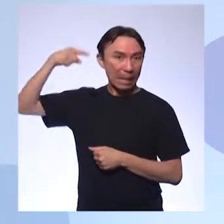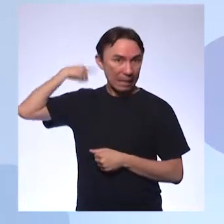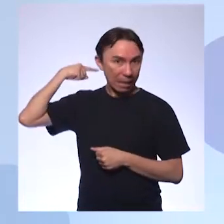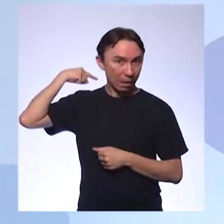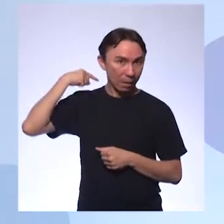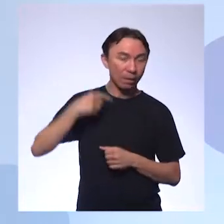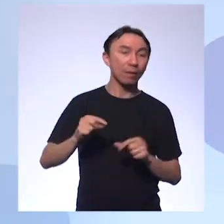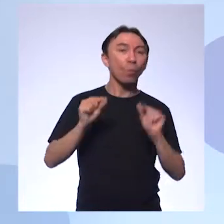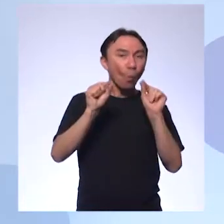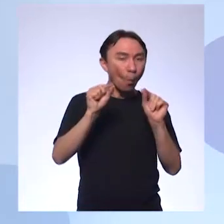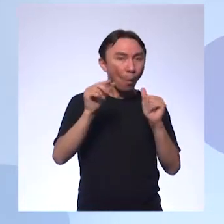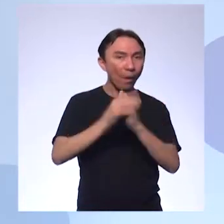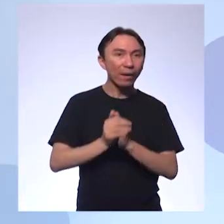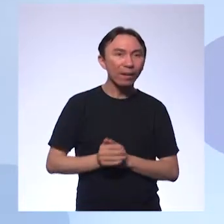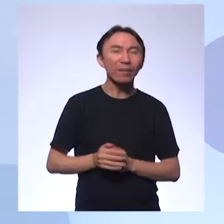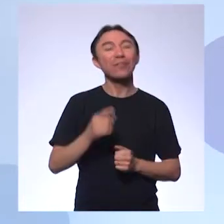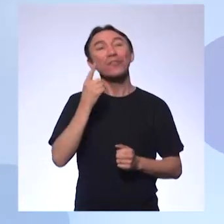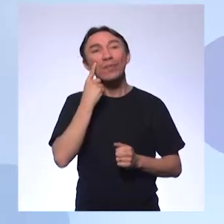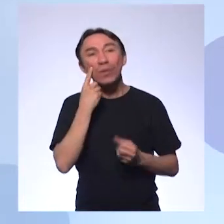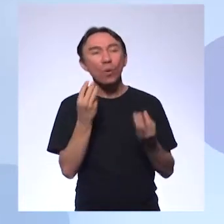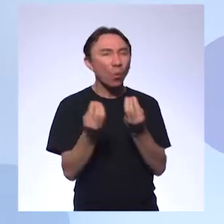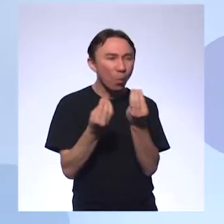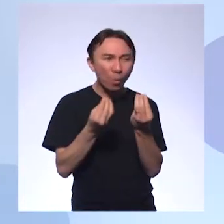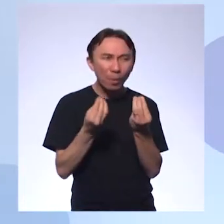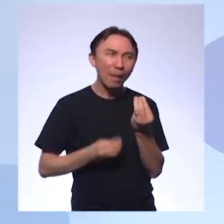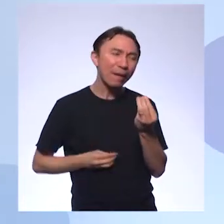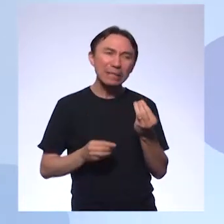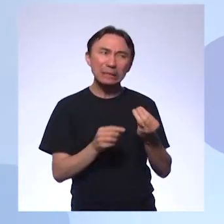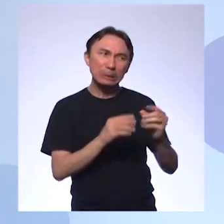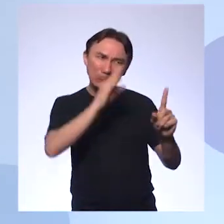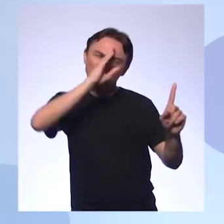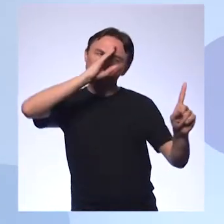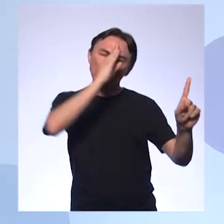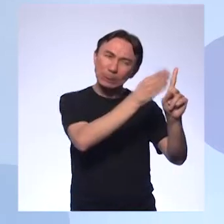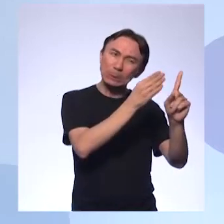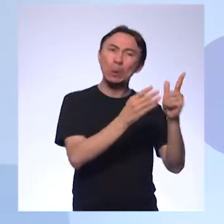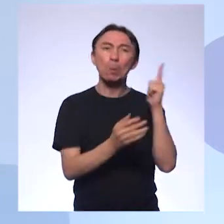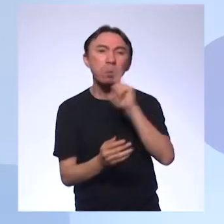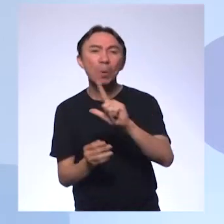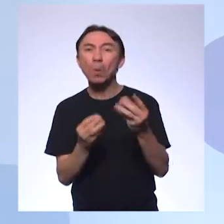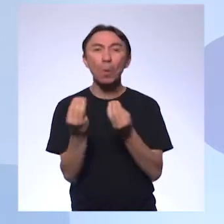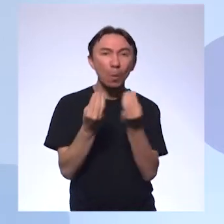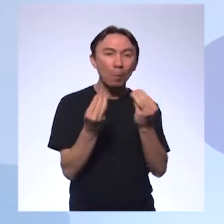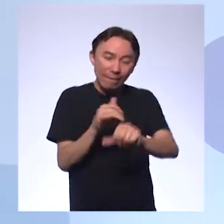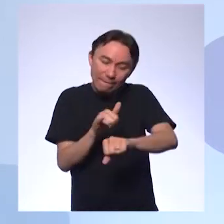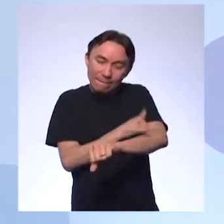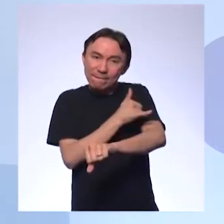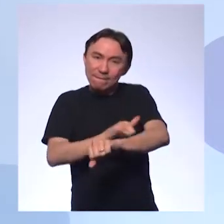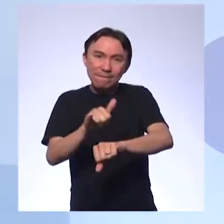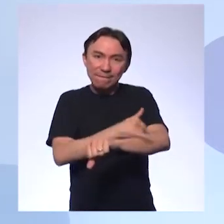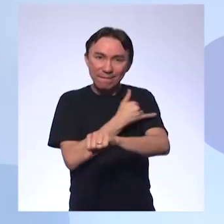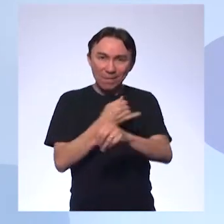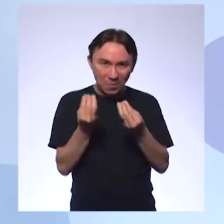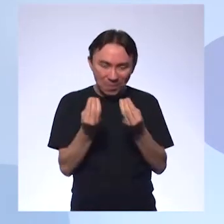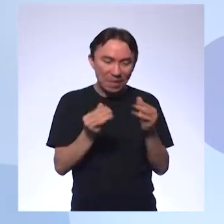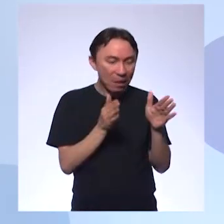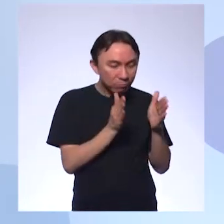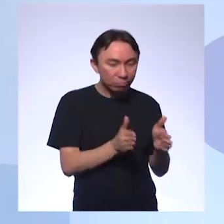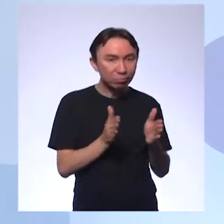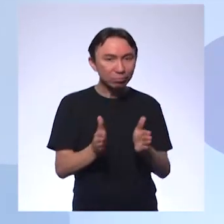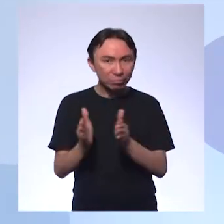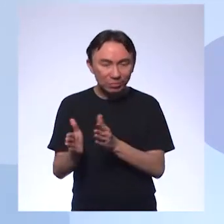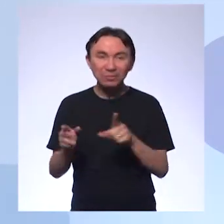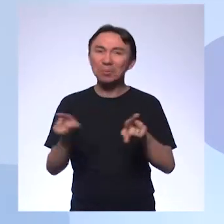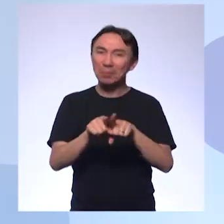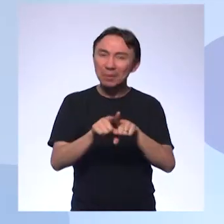como atingir objetivos e metas. A gente falou sobre organização e responsabilidade. E no final